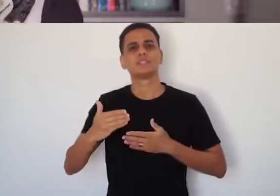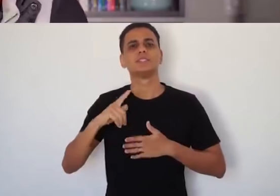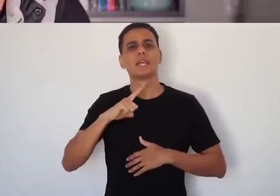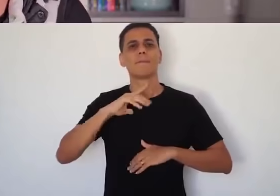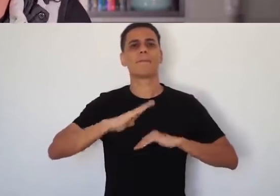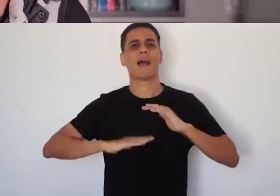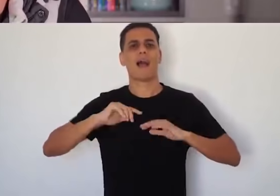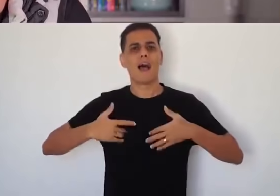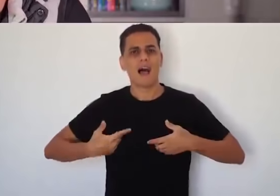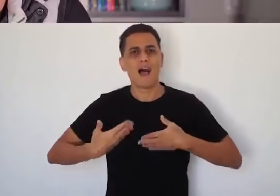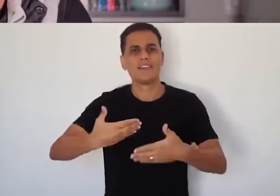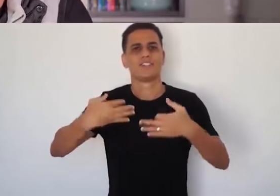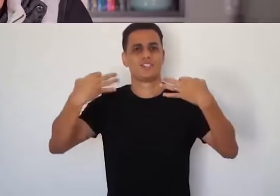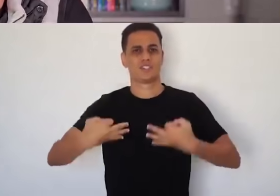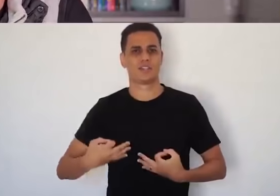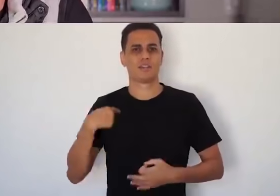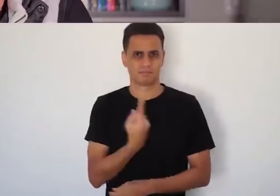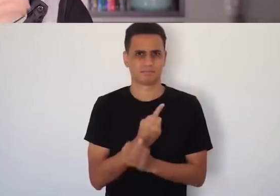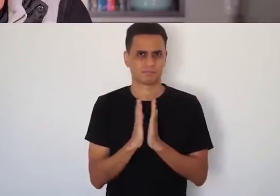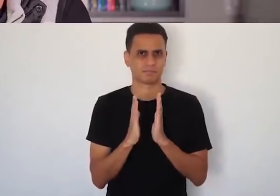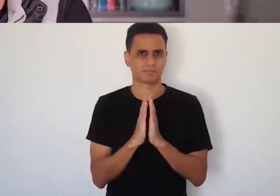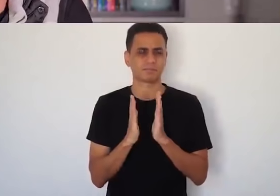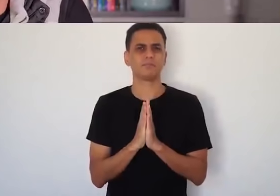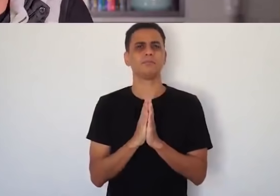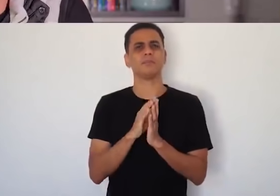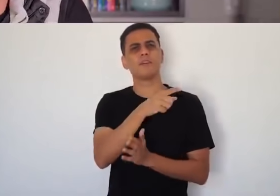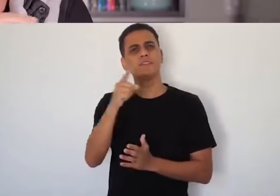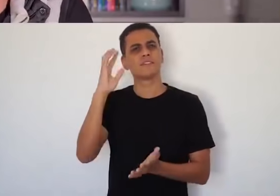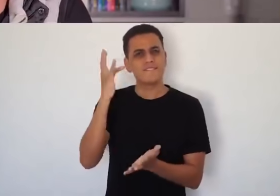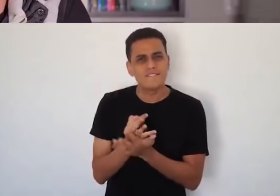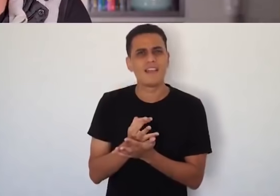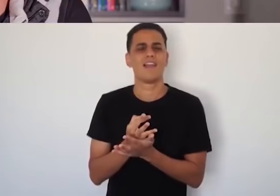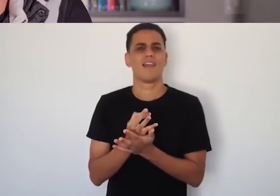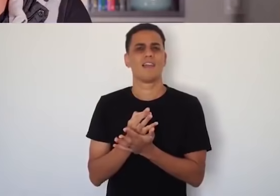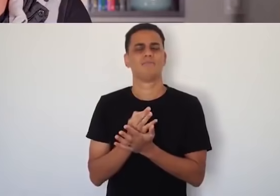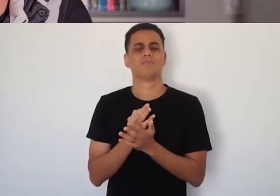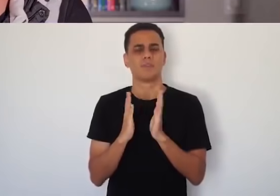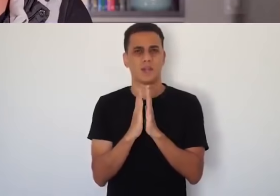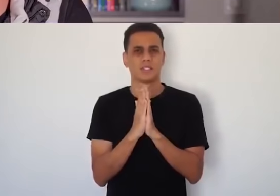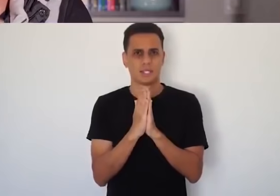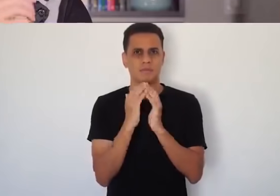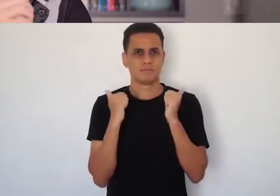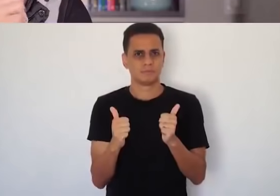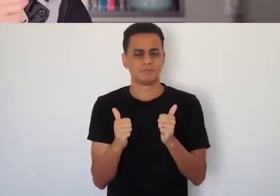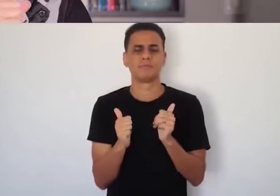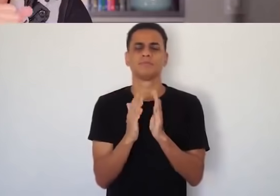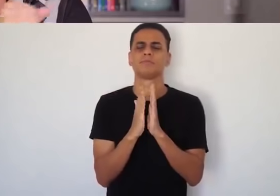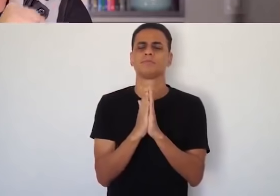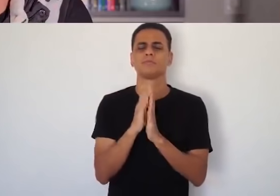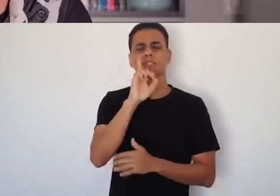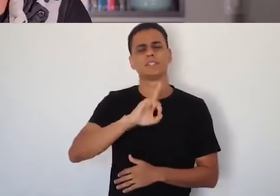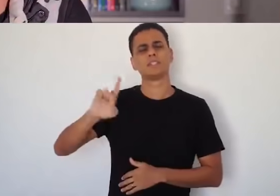minha justiça. Então, Deus, hoje eu peço perdão pelos meus pecados, eu te convido a ser o